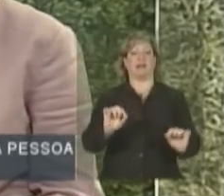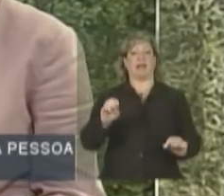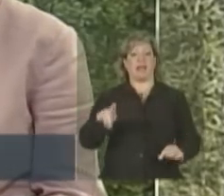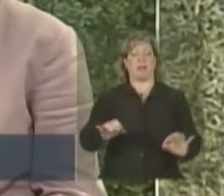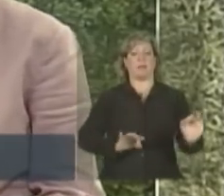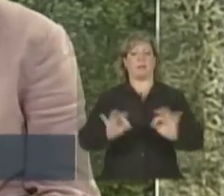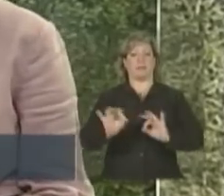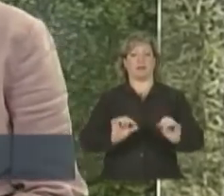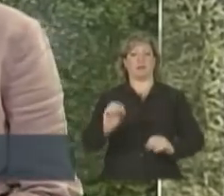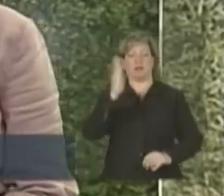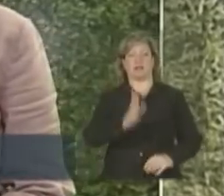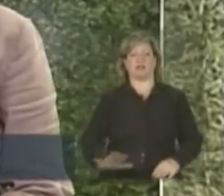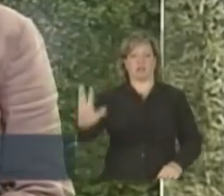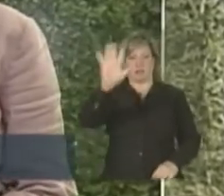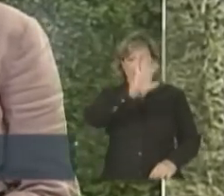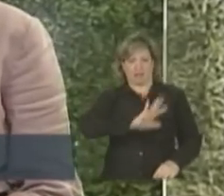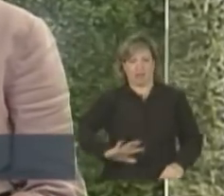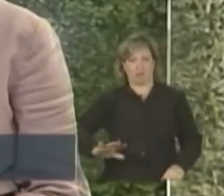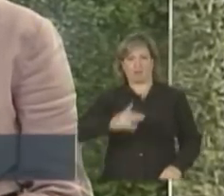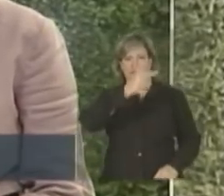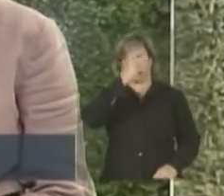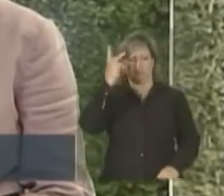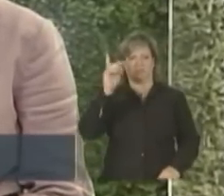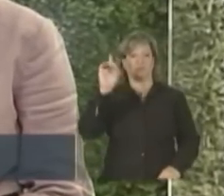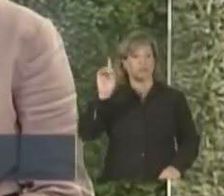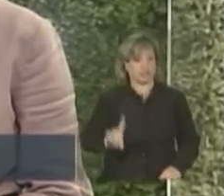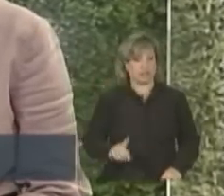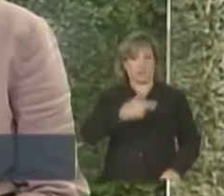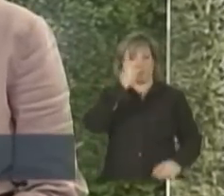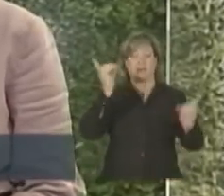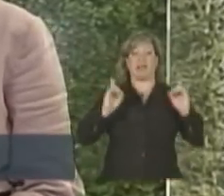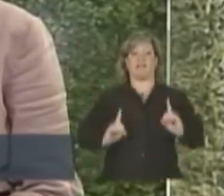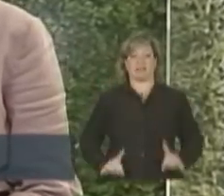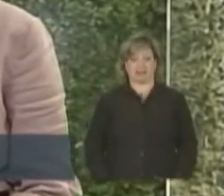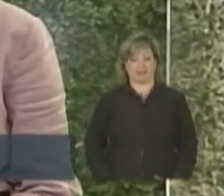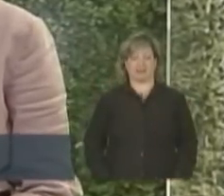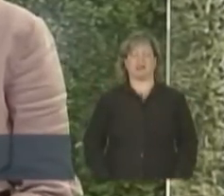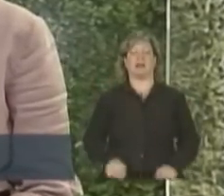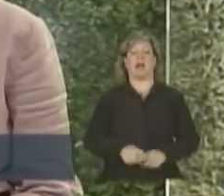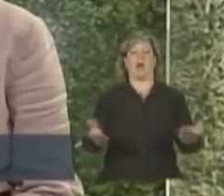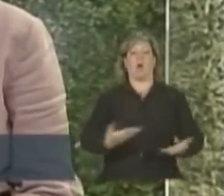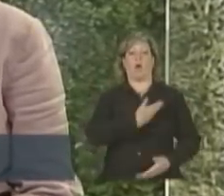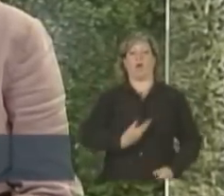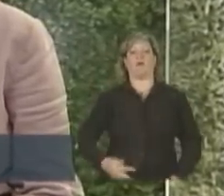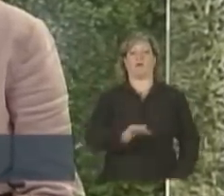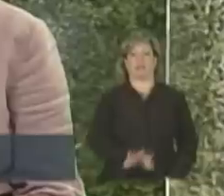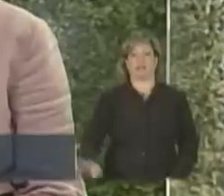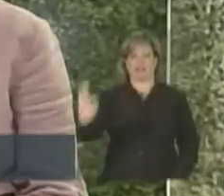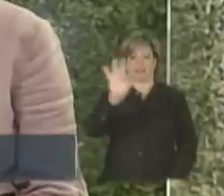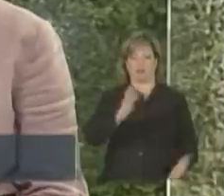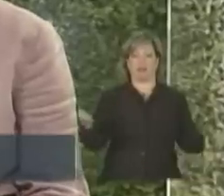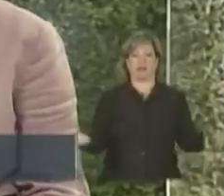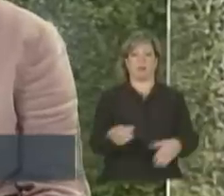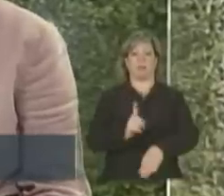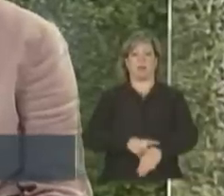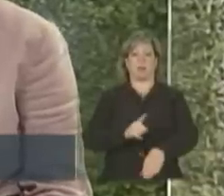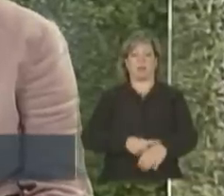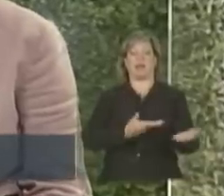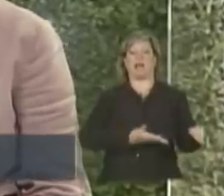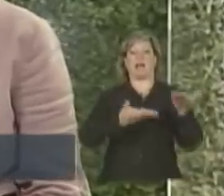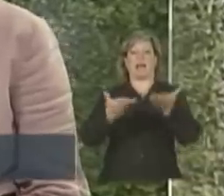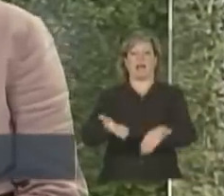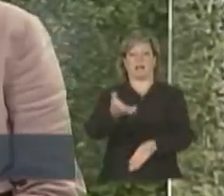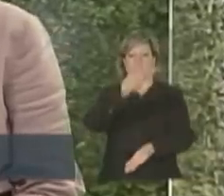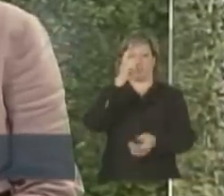Direitos da Pessoa com Deficiência, que o governo federal, neste momento, apresenta à sociedade brasileira